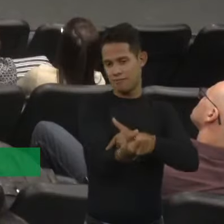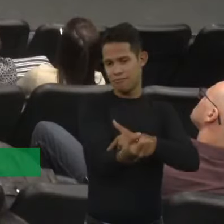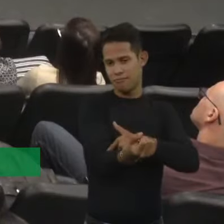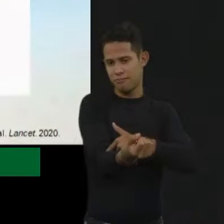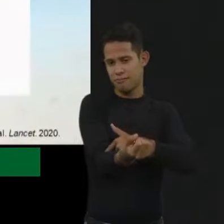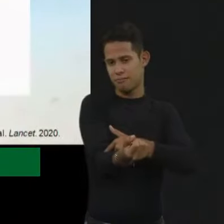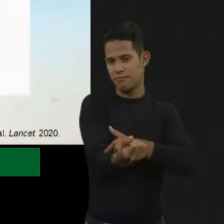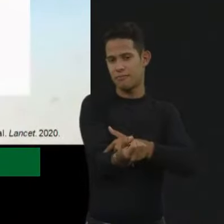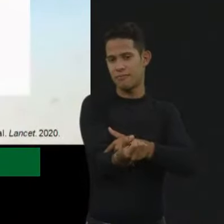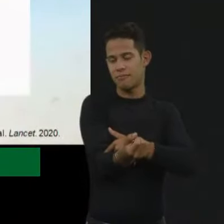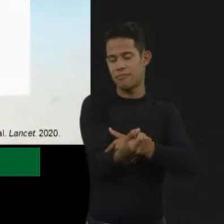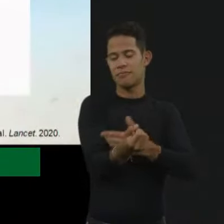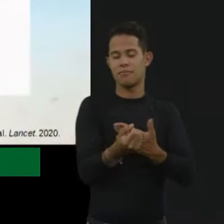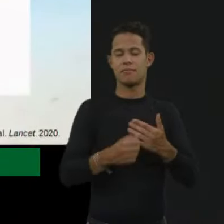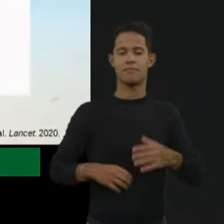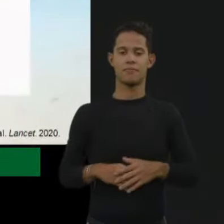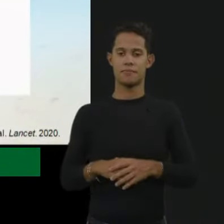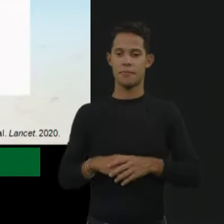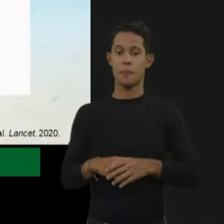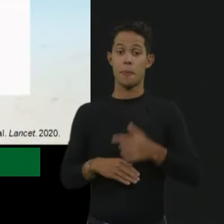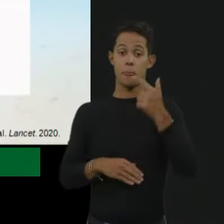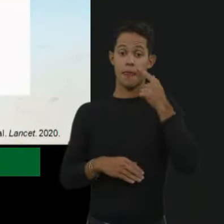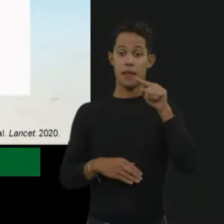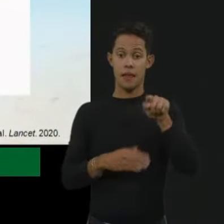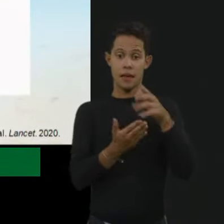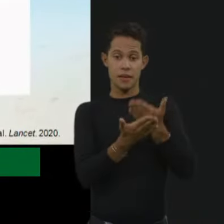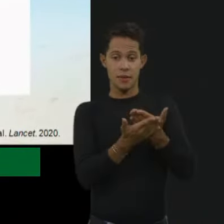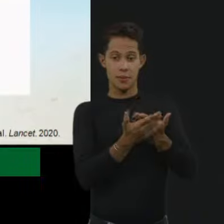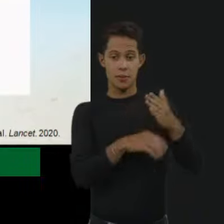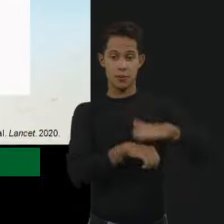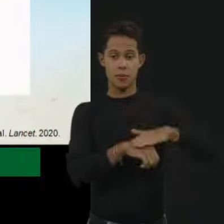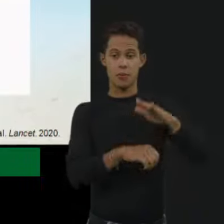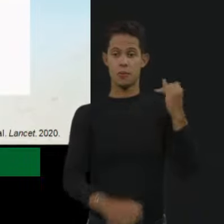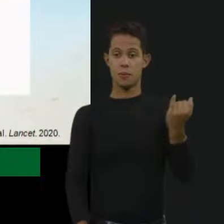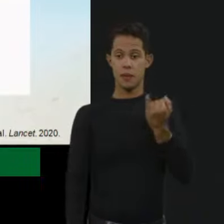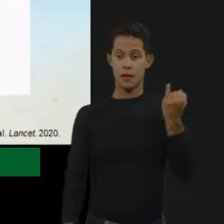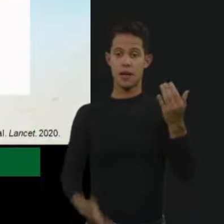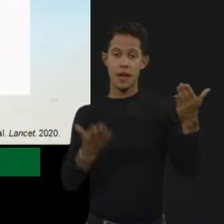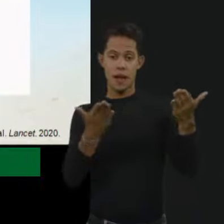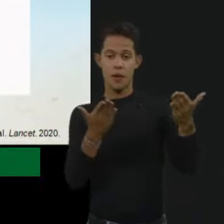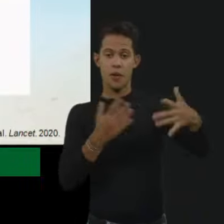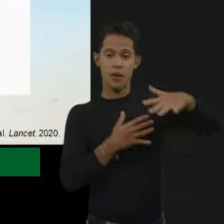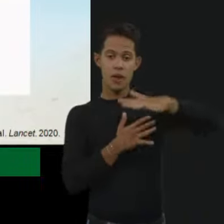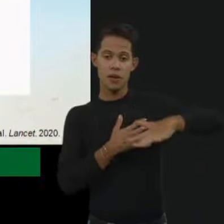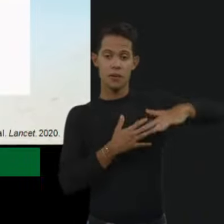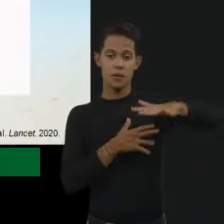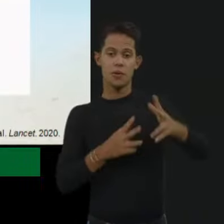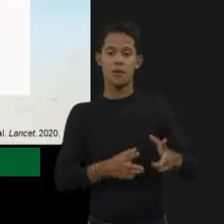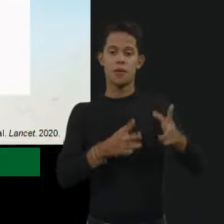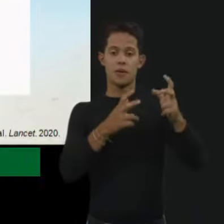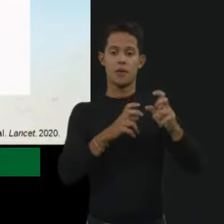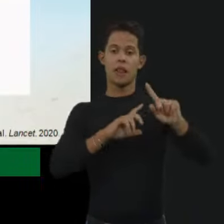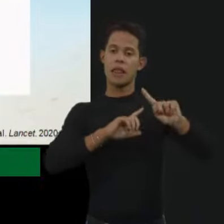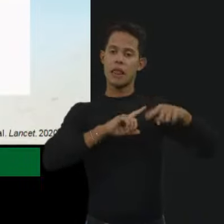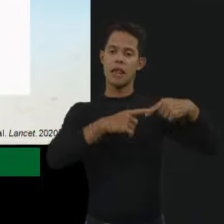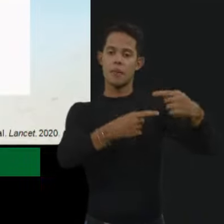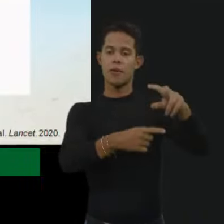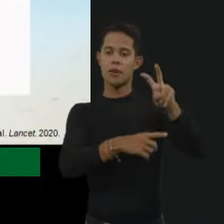medicação. Esse estudo mais importante agora, para vocês observarem, depois de 5 anos